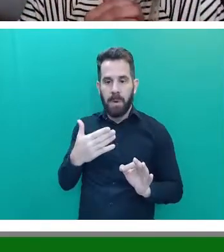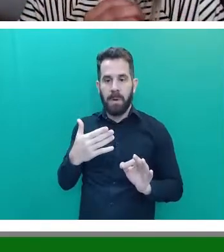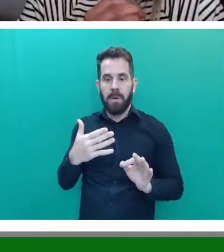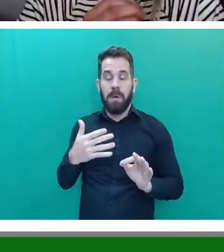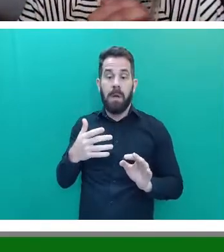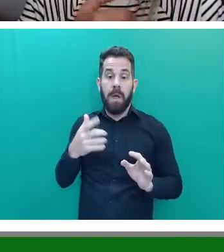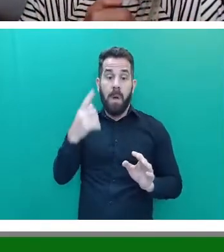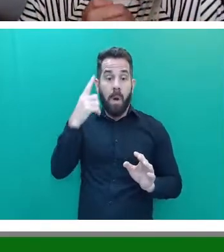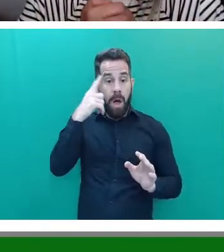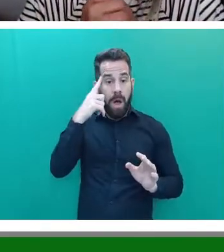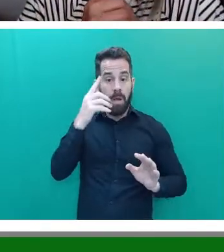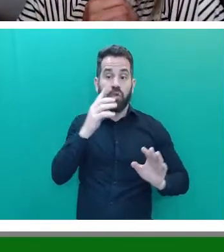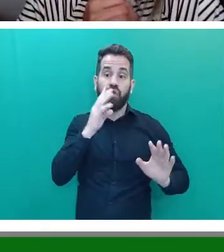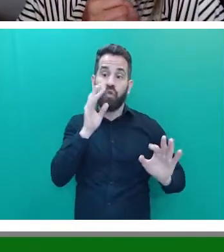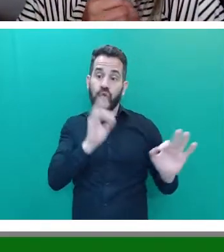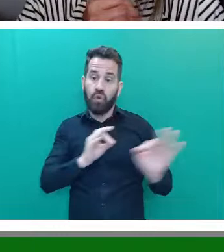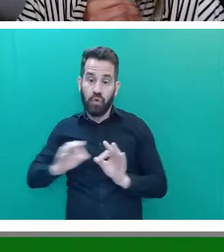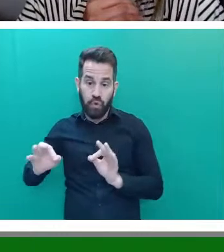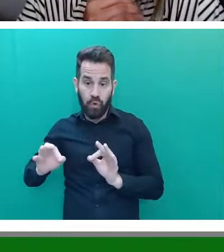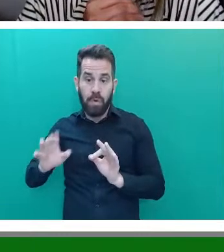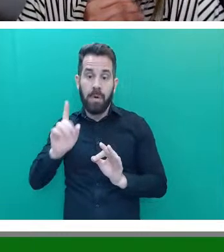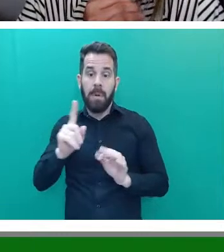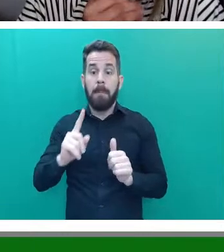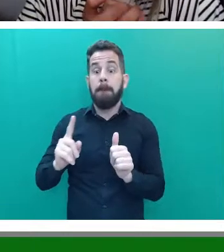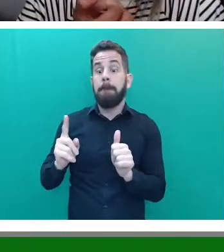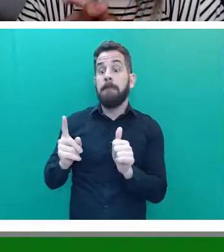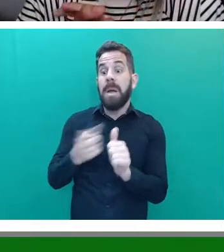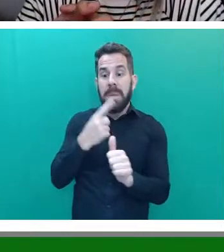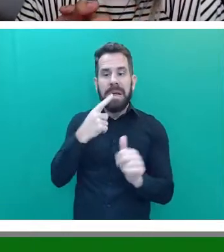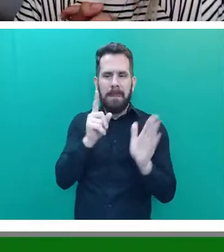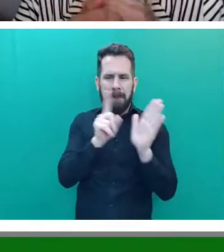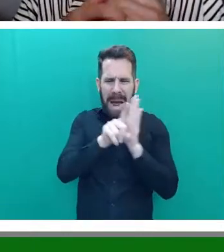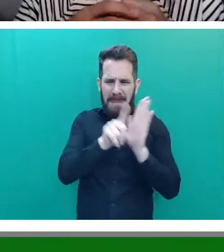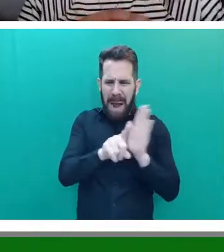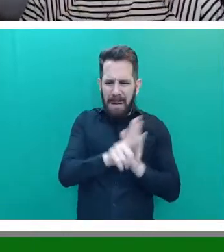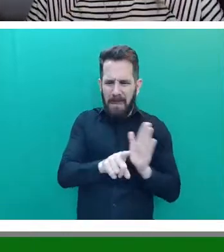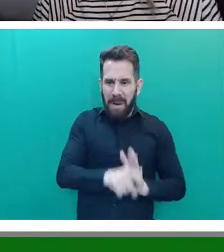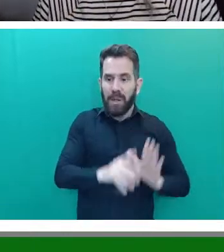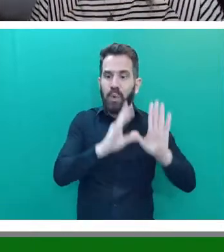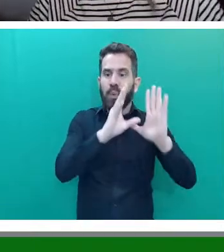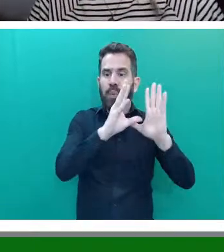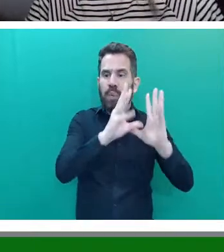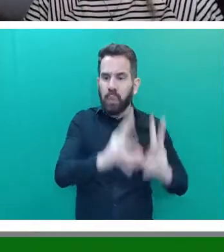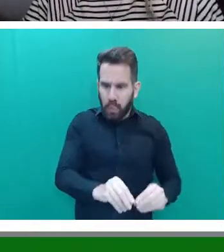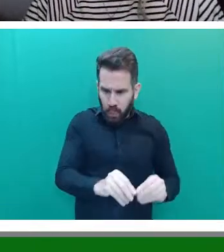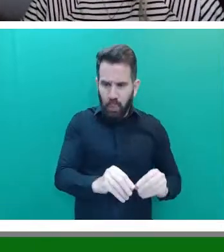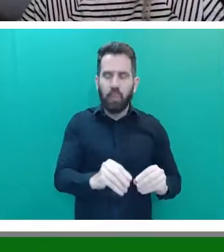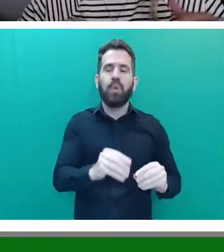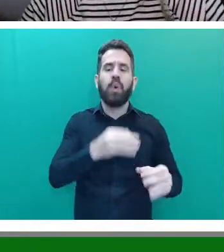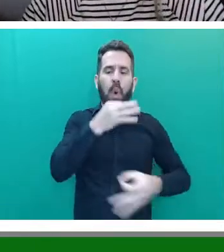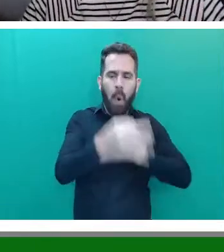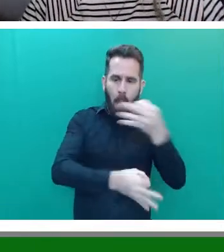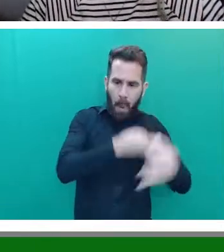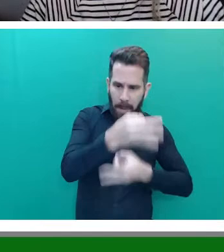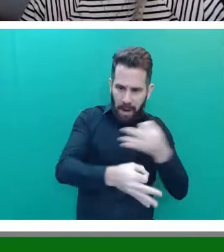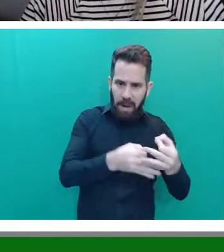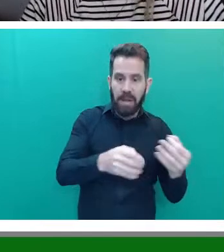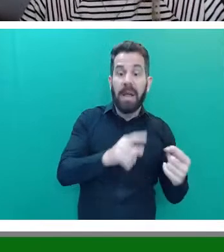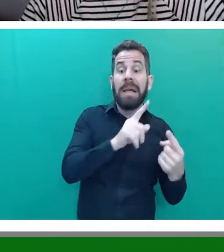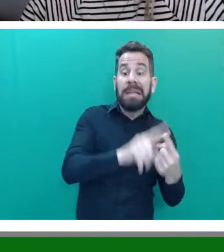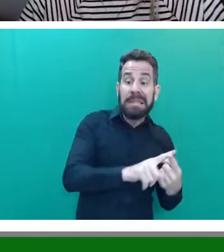três. Ah. Primeiro faria todas as perguntas e comentários, depois faríamos a próxima